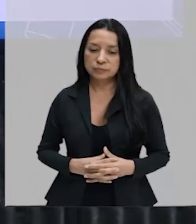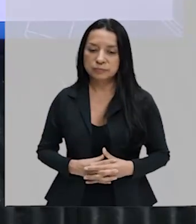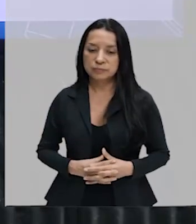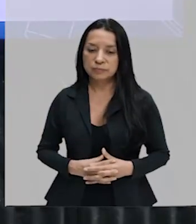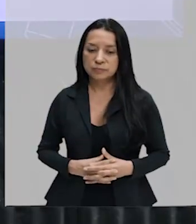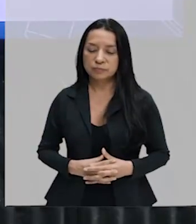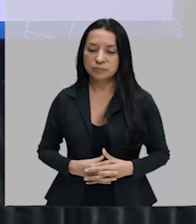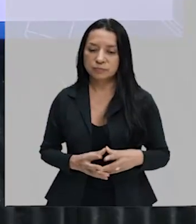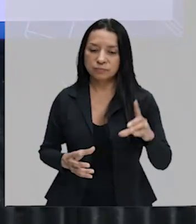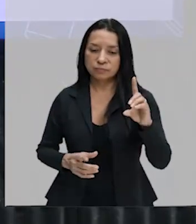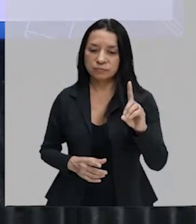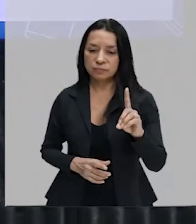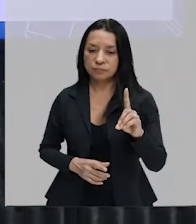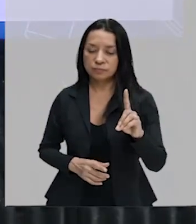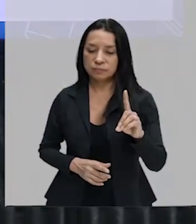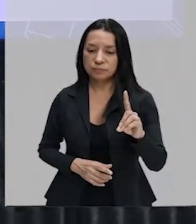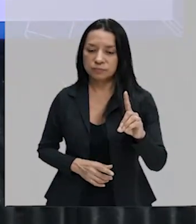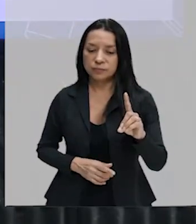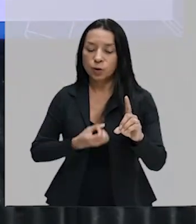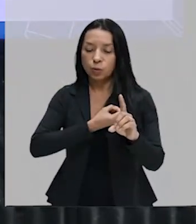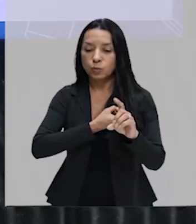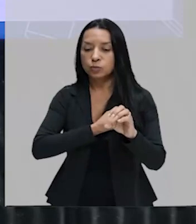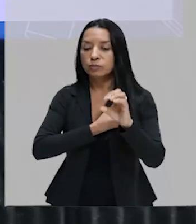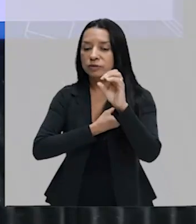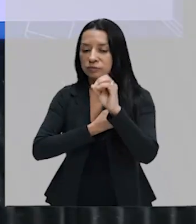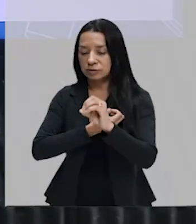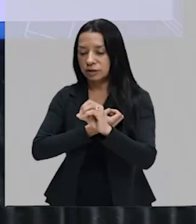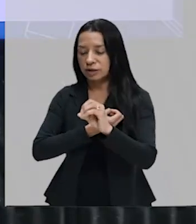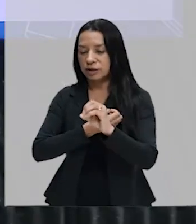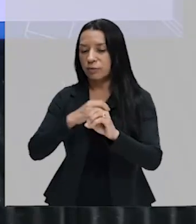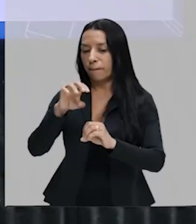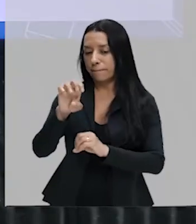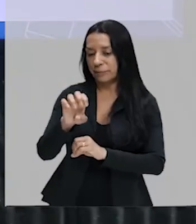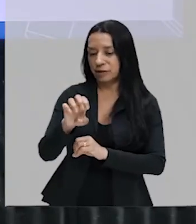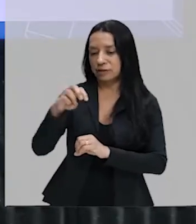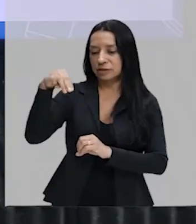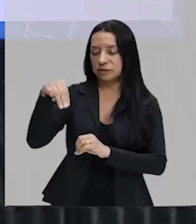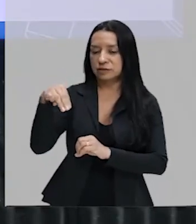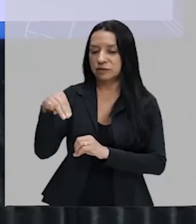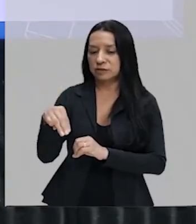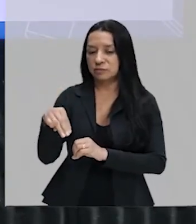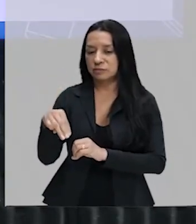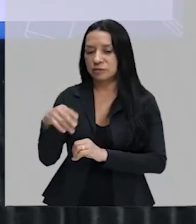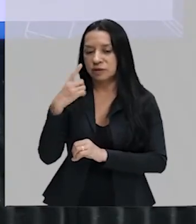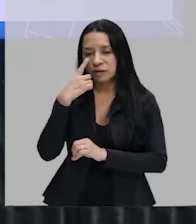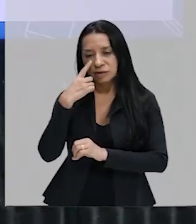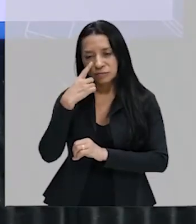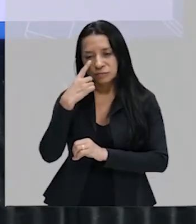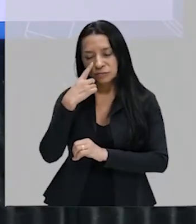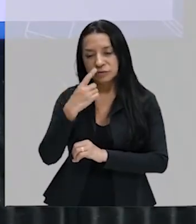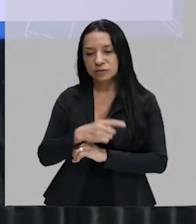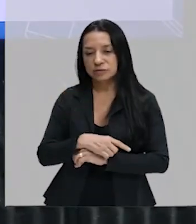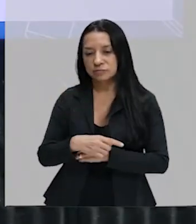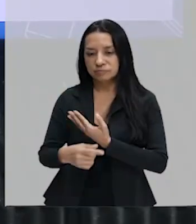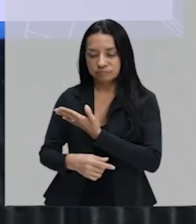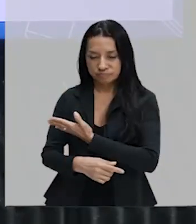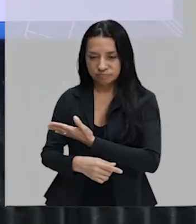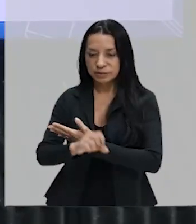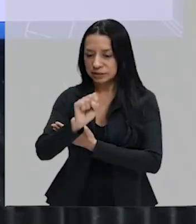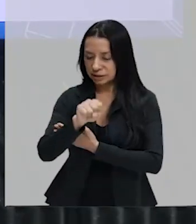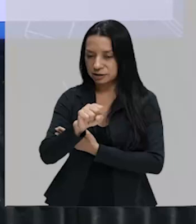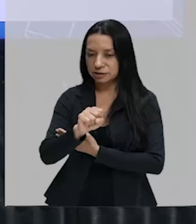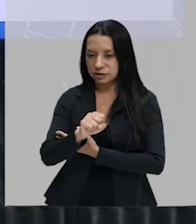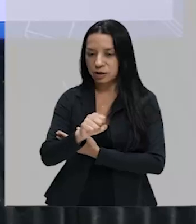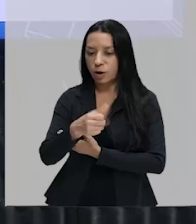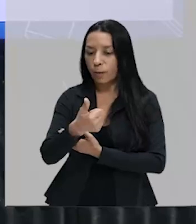D. O 0 pertence a M. Olhou lá para o conjunto M, para os elementos dele, 0 está lá? Sim,